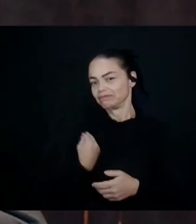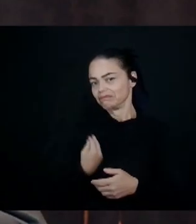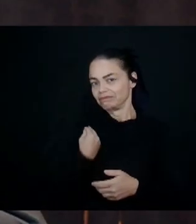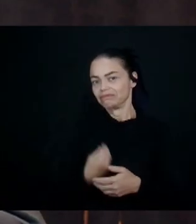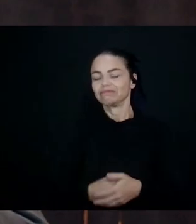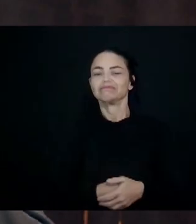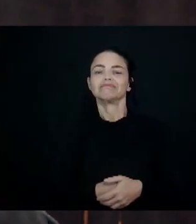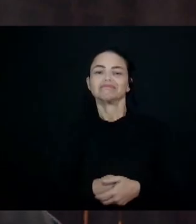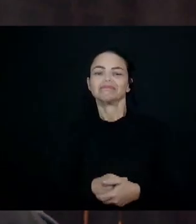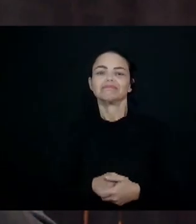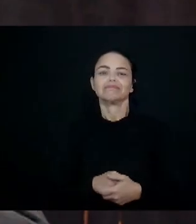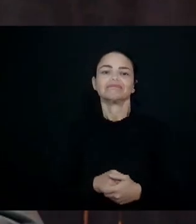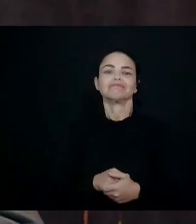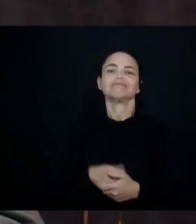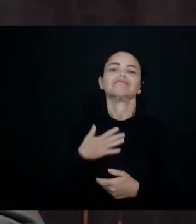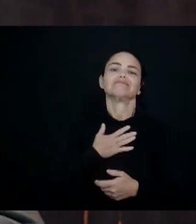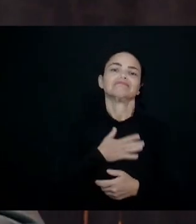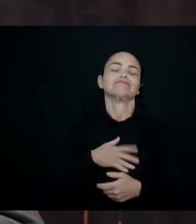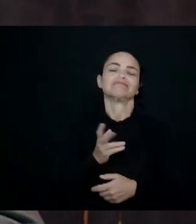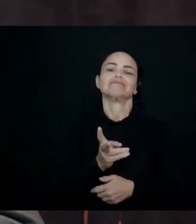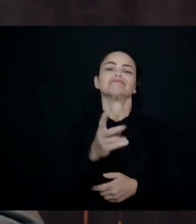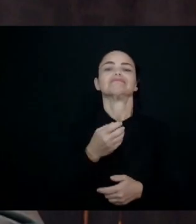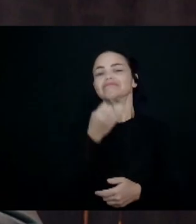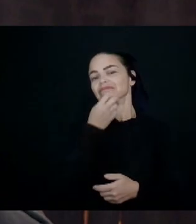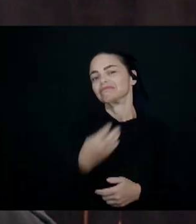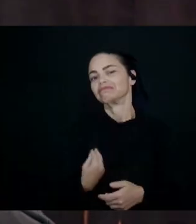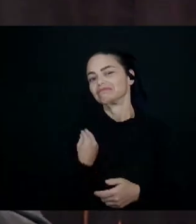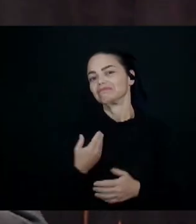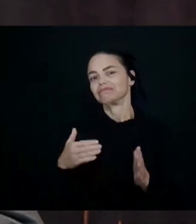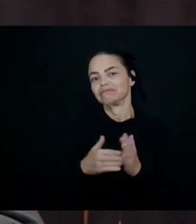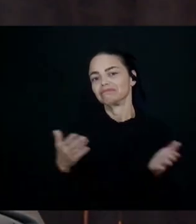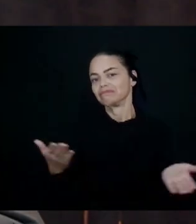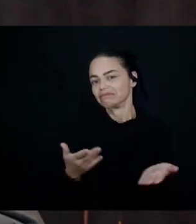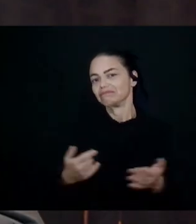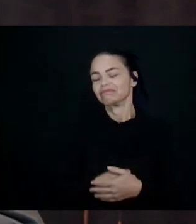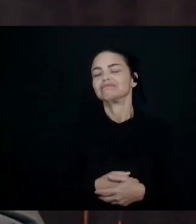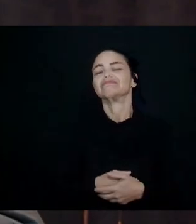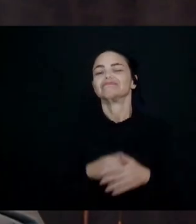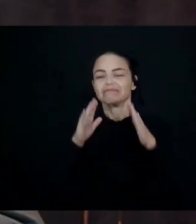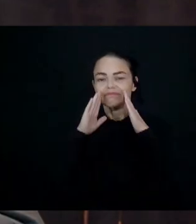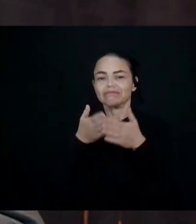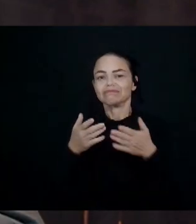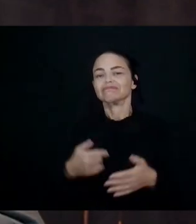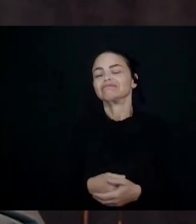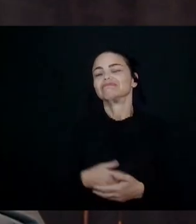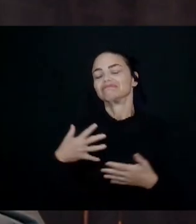isso nos mantém bem e vivos até hoje. Então que o foco seja esse, né? Uma alegria,